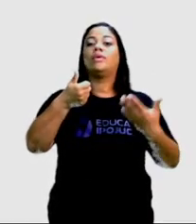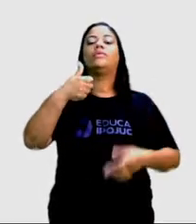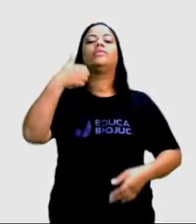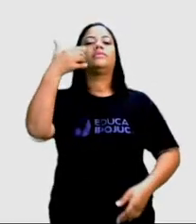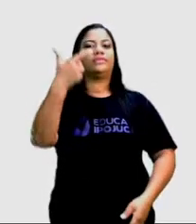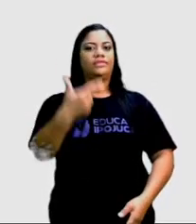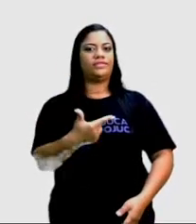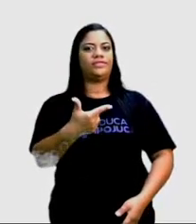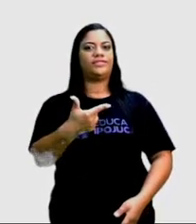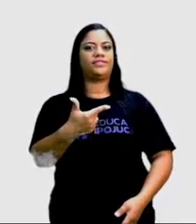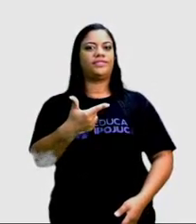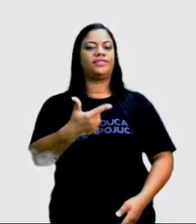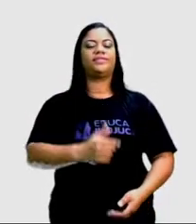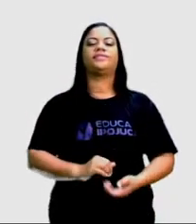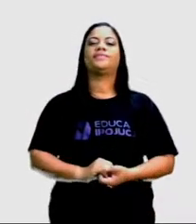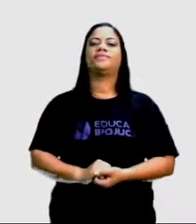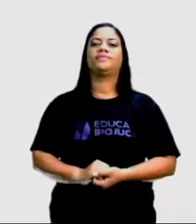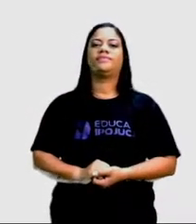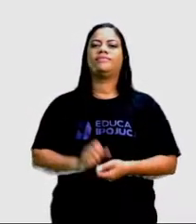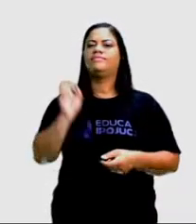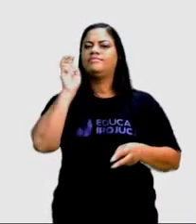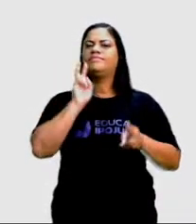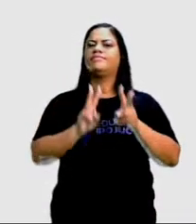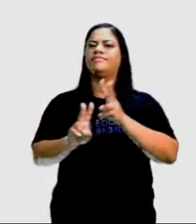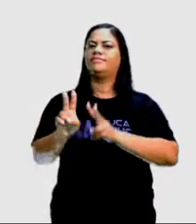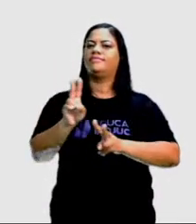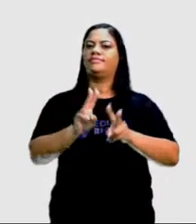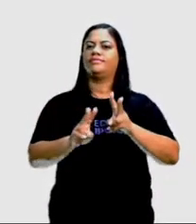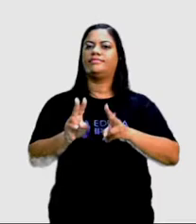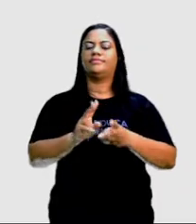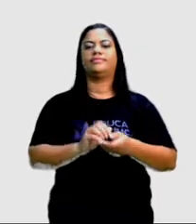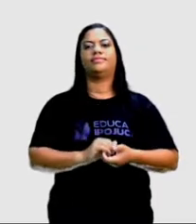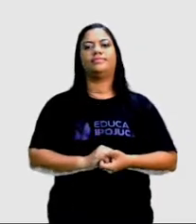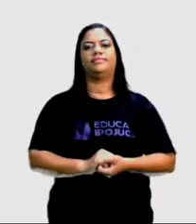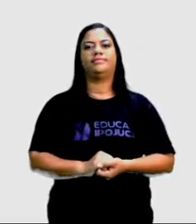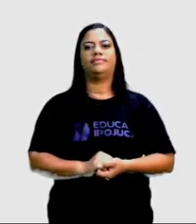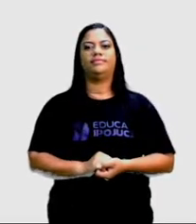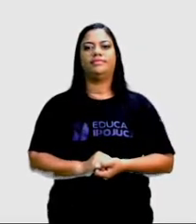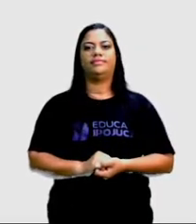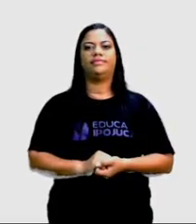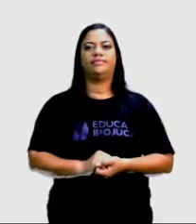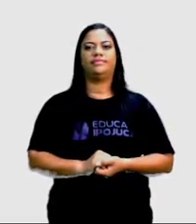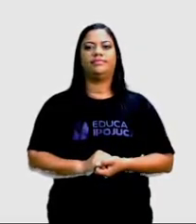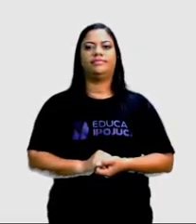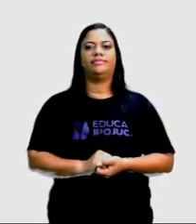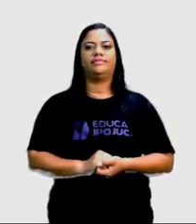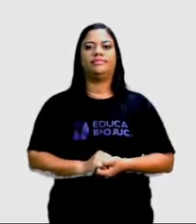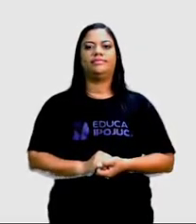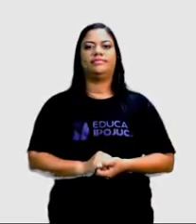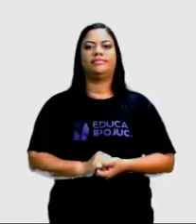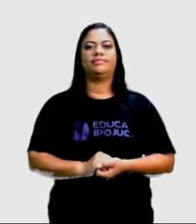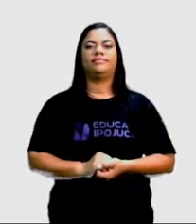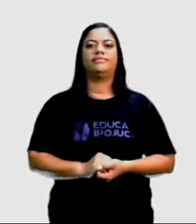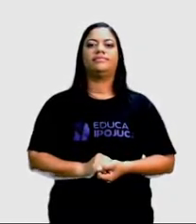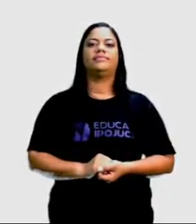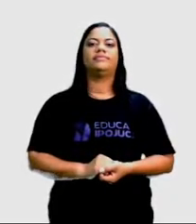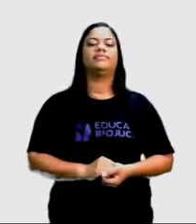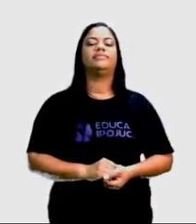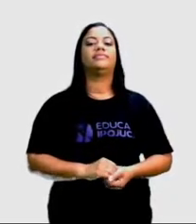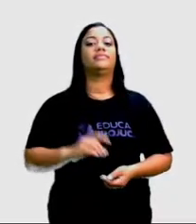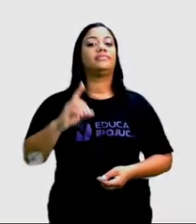2. Observa direitinho aí. 2, não é par? Então, 2.